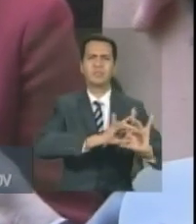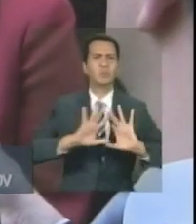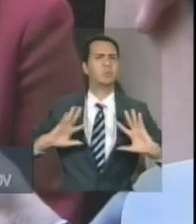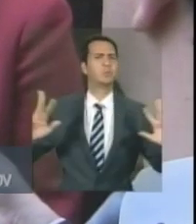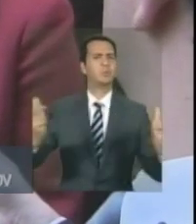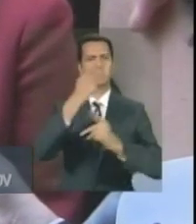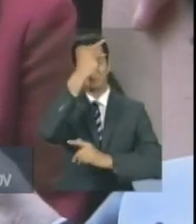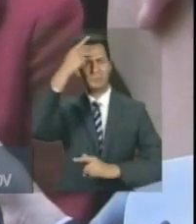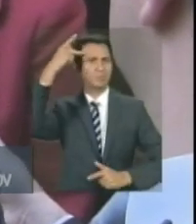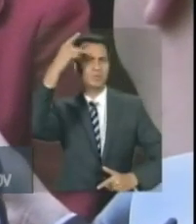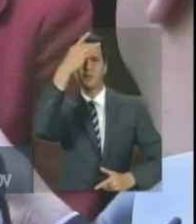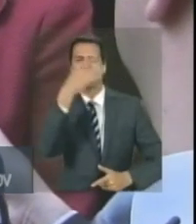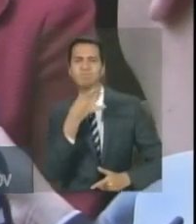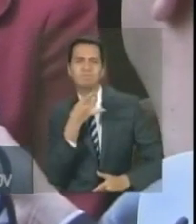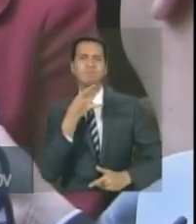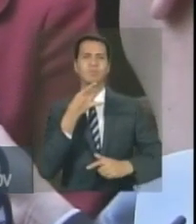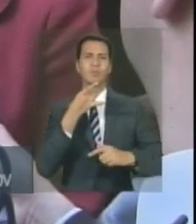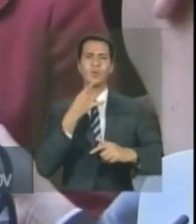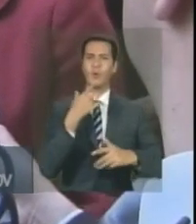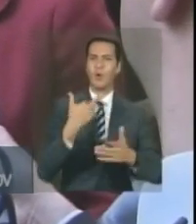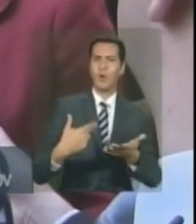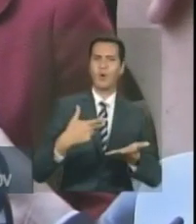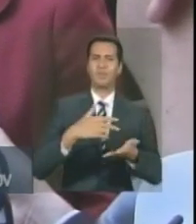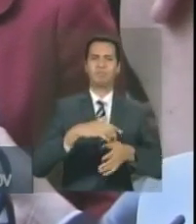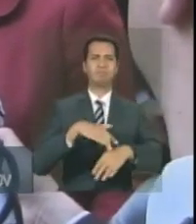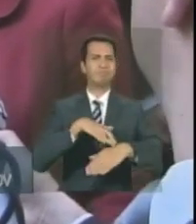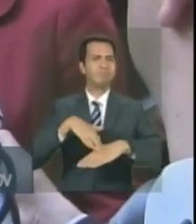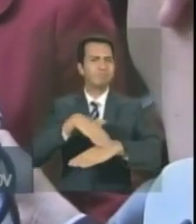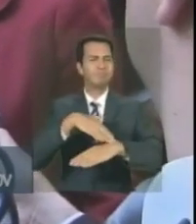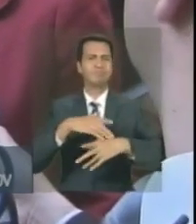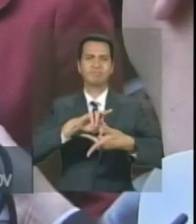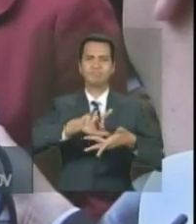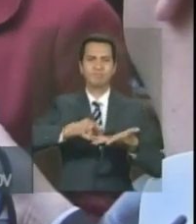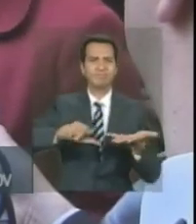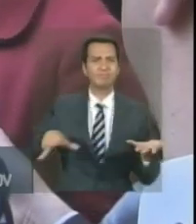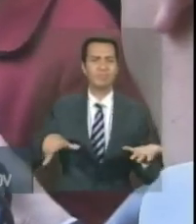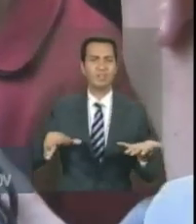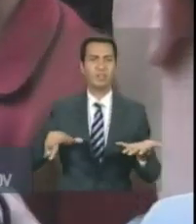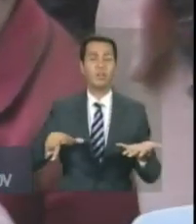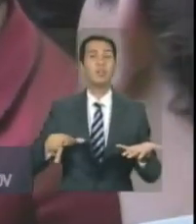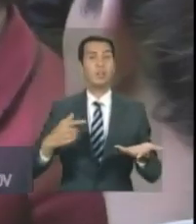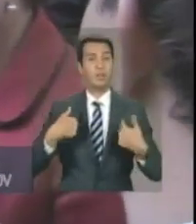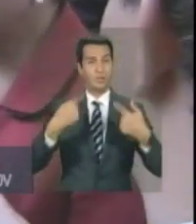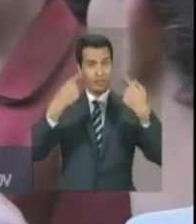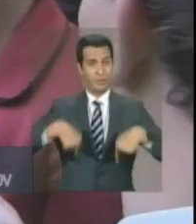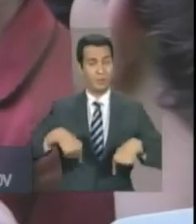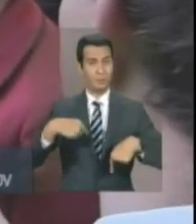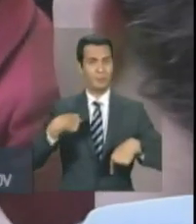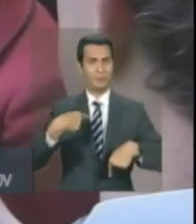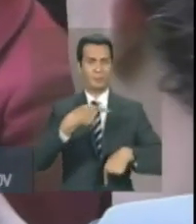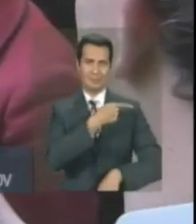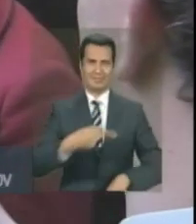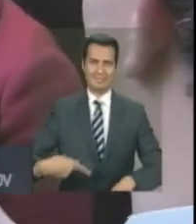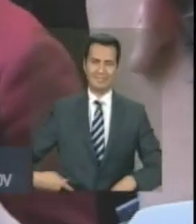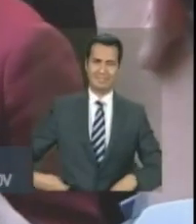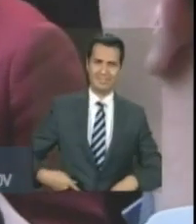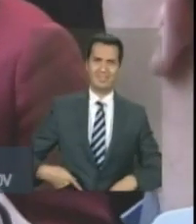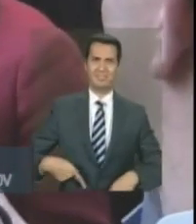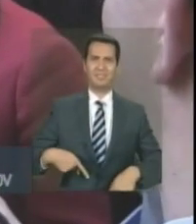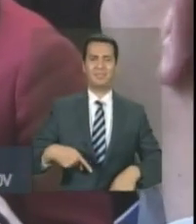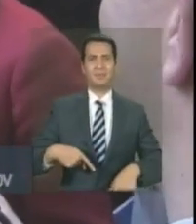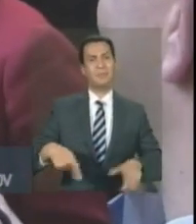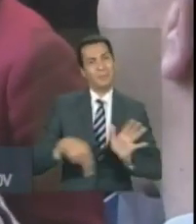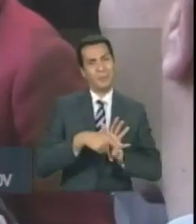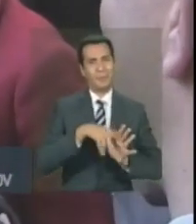origens étnicas. E nós mulheres, porque além disso, além de ser presidenta búlgara, né, como eles chamam,